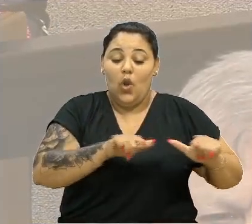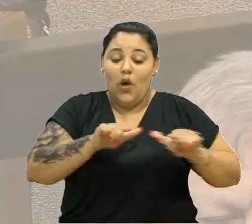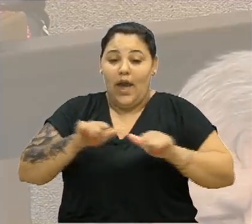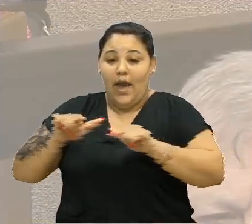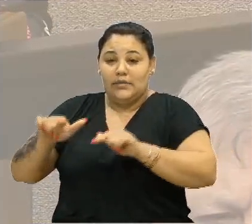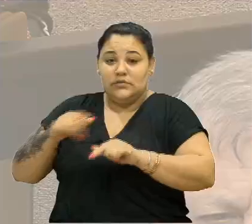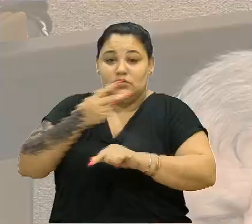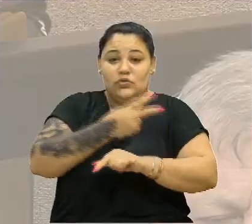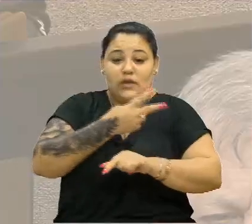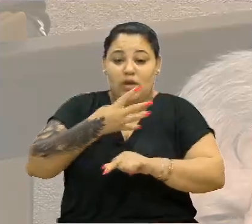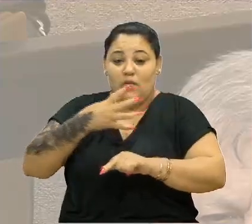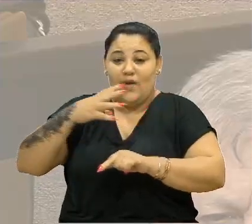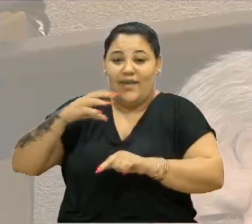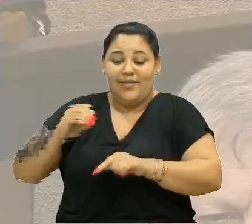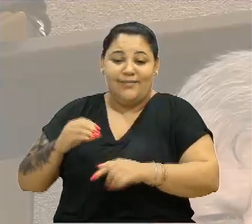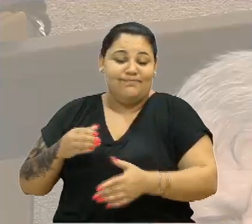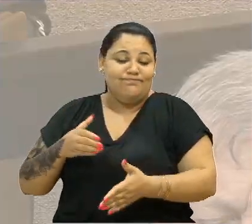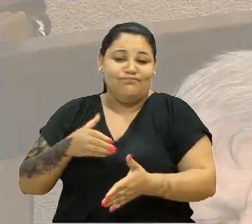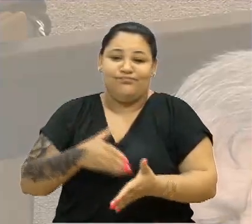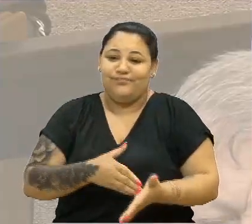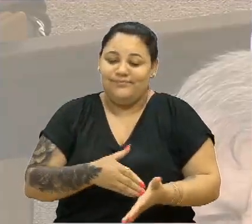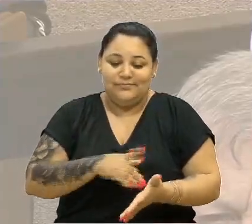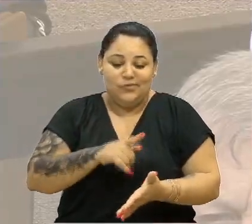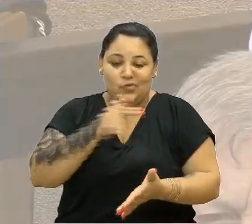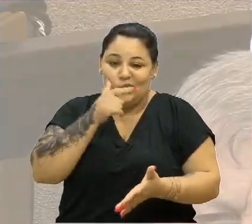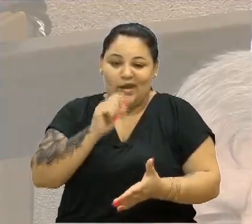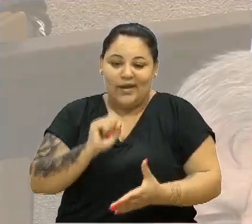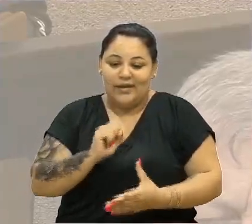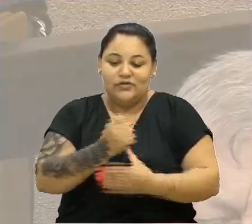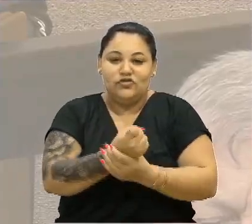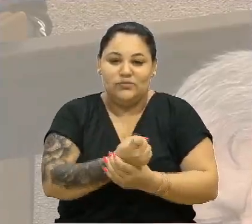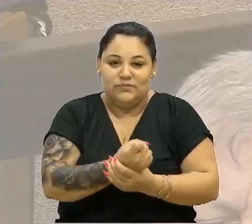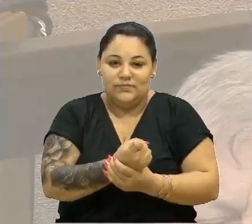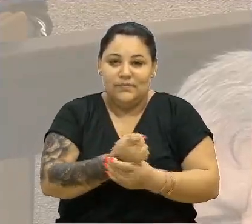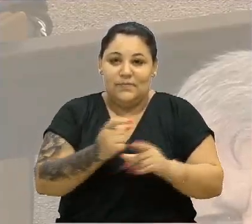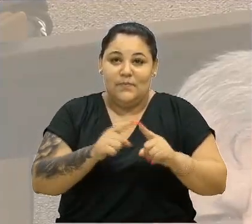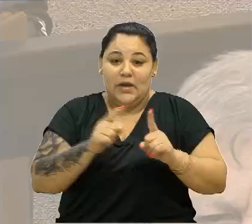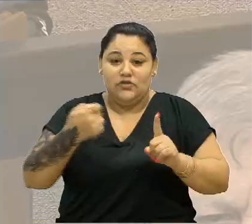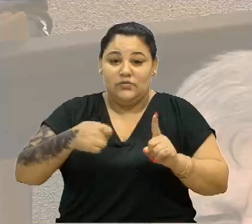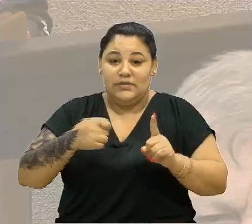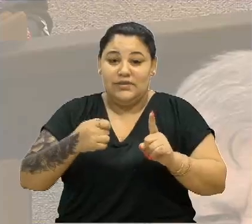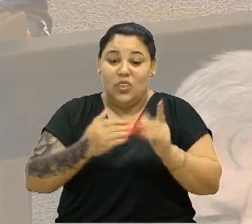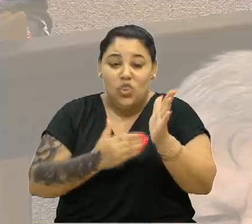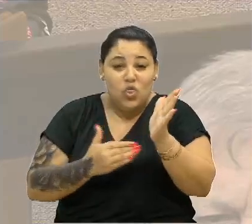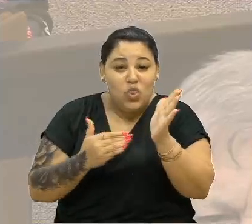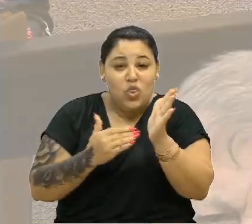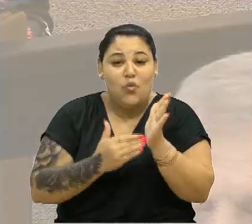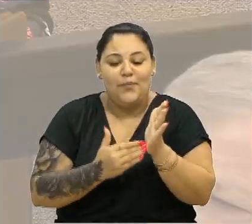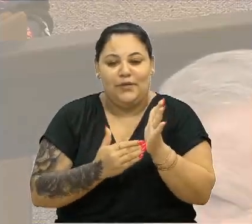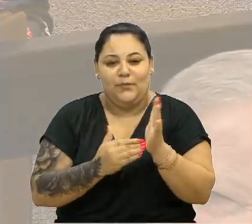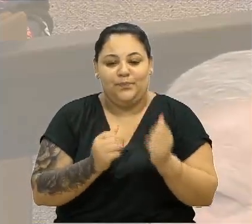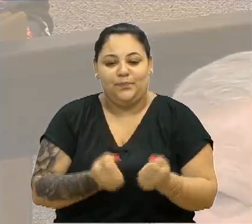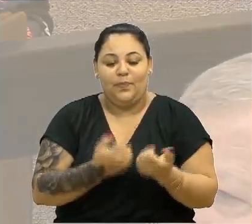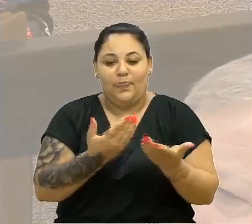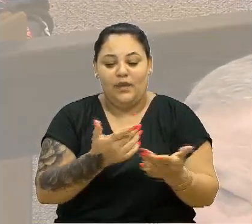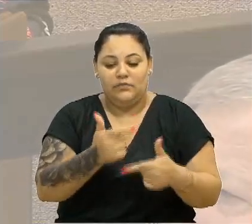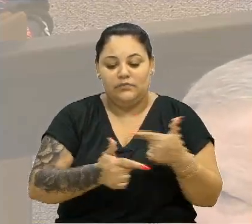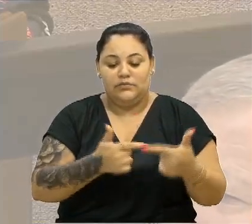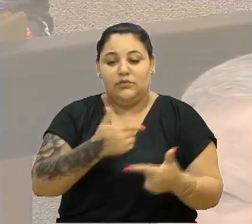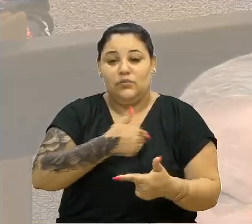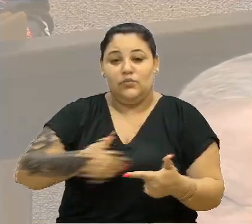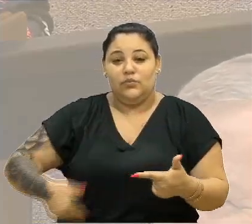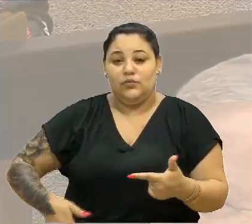unidades ficaria inviável a gente poder garantir, no mínimo, os serviços públicos, que é escola de